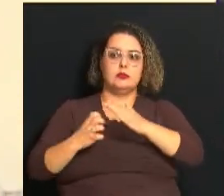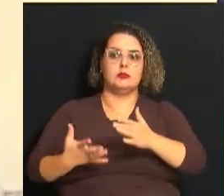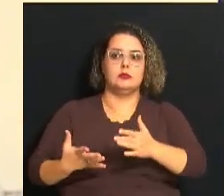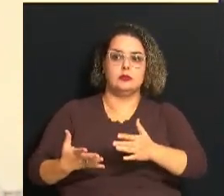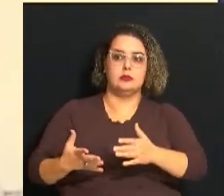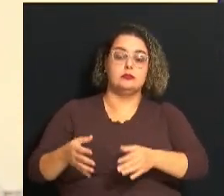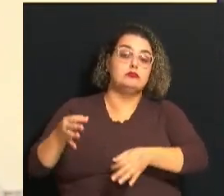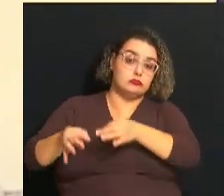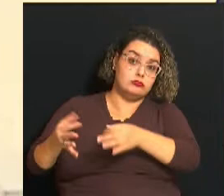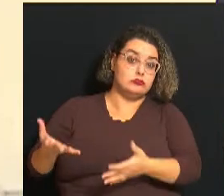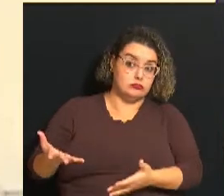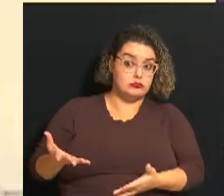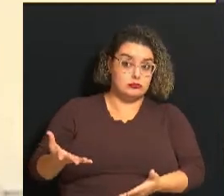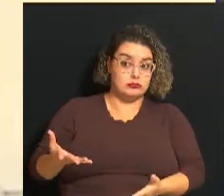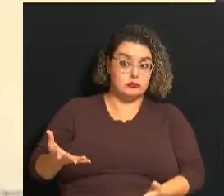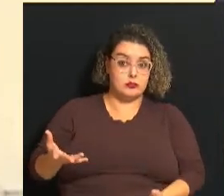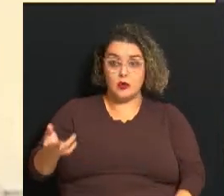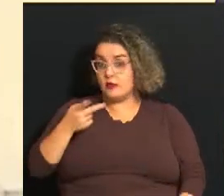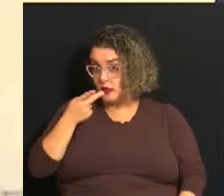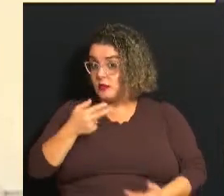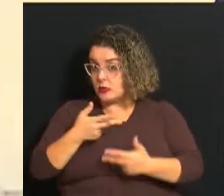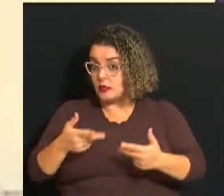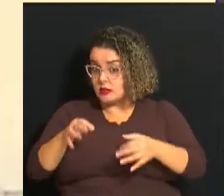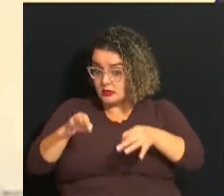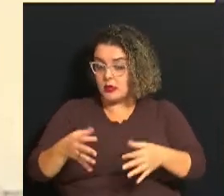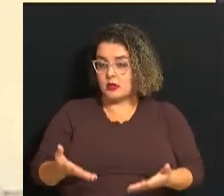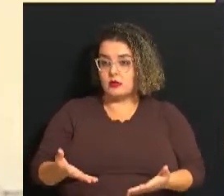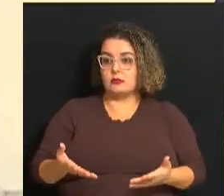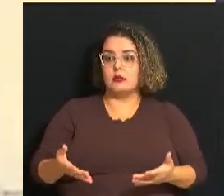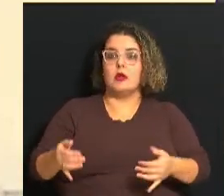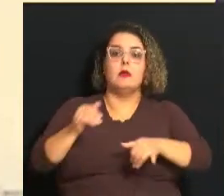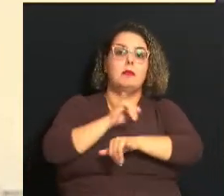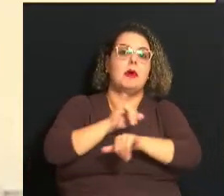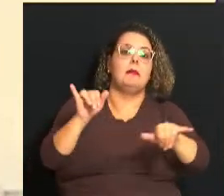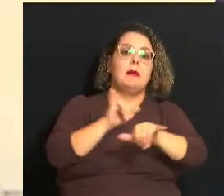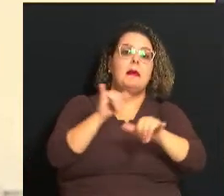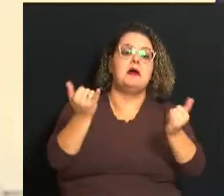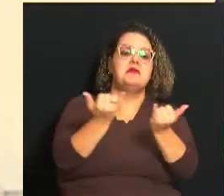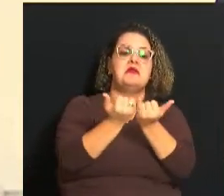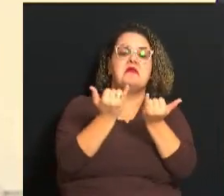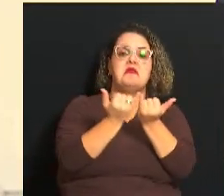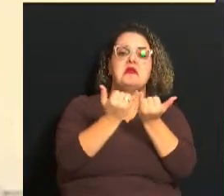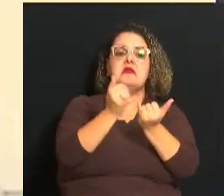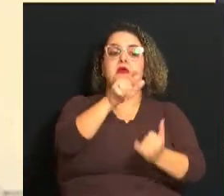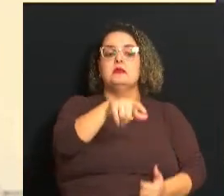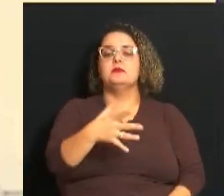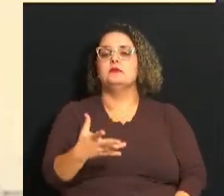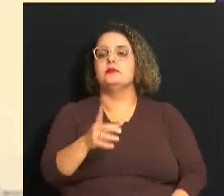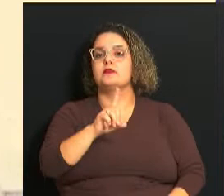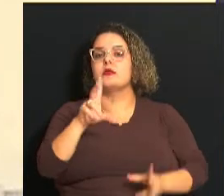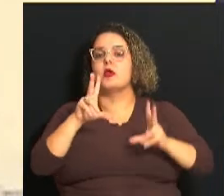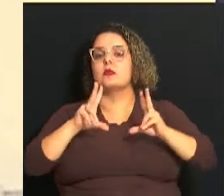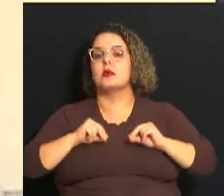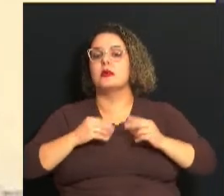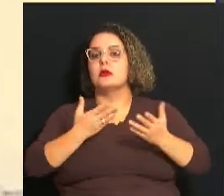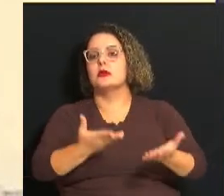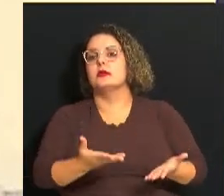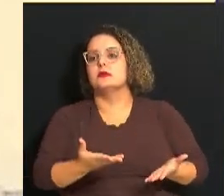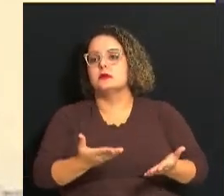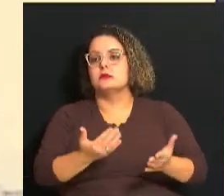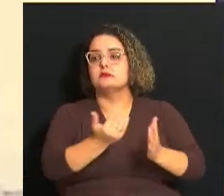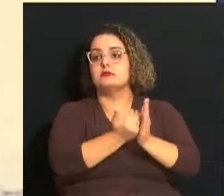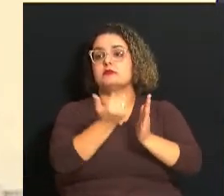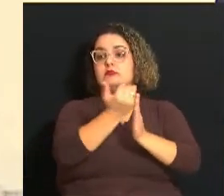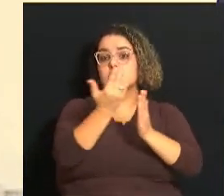não estão o botão distante e espalhar boatos a respeito do Trabalhador procurando desmerecê-lo perante seus superiores